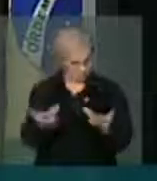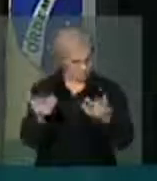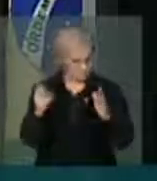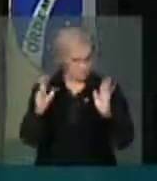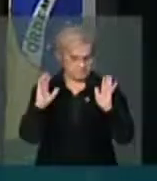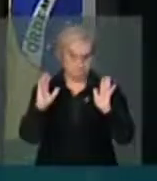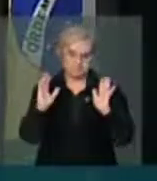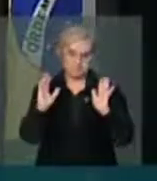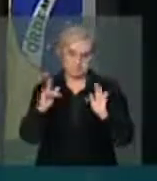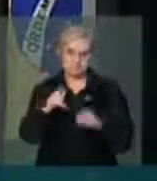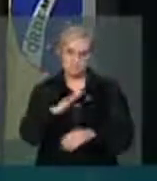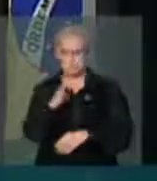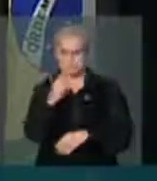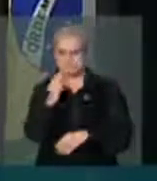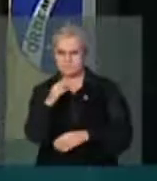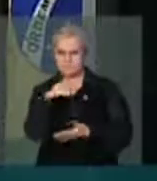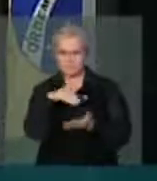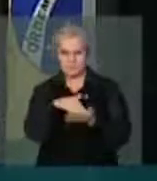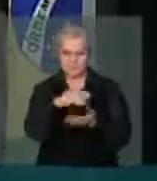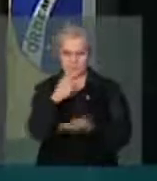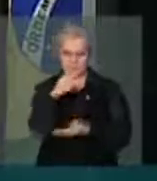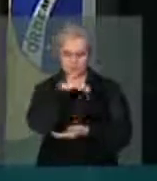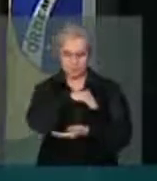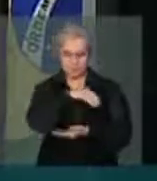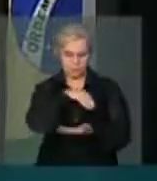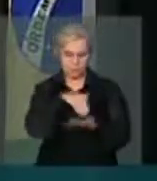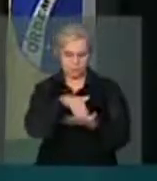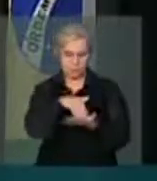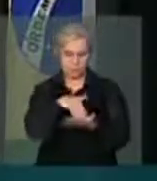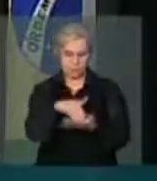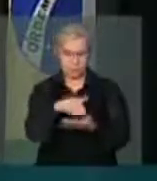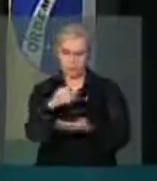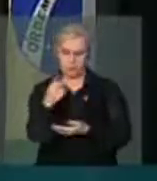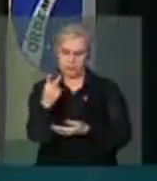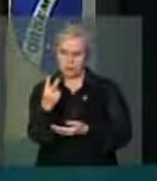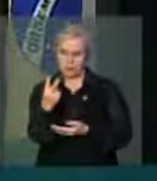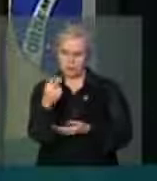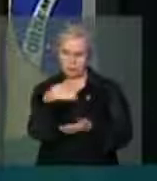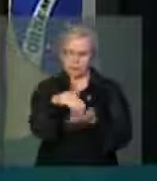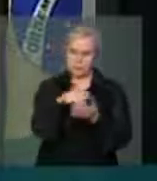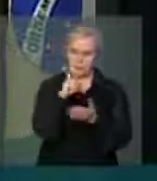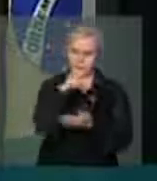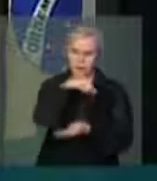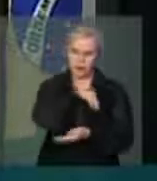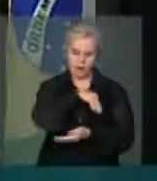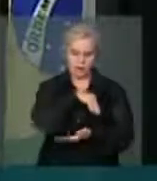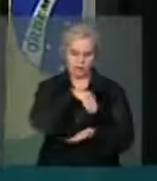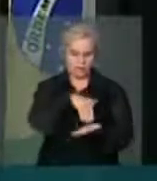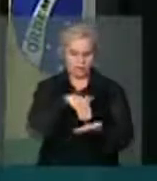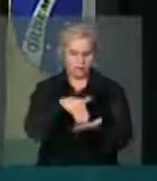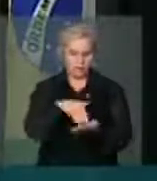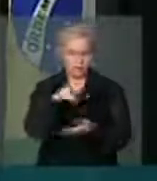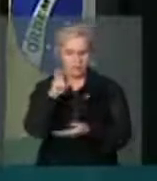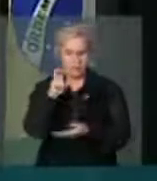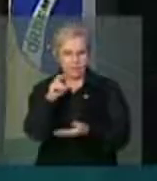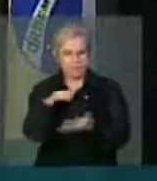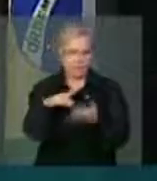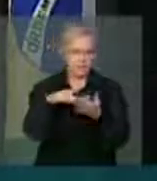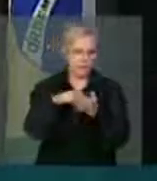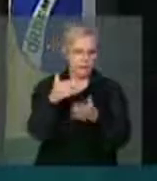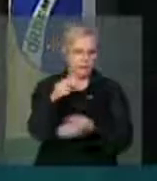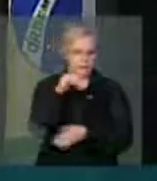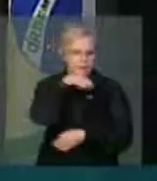Em faixas de até 2 salários mínimos, 2 a 5 salários mínimos e de 5